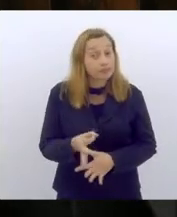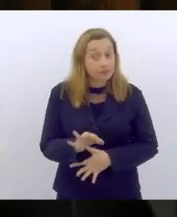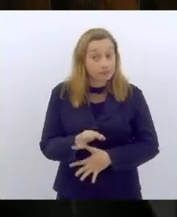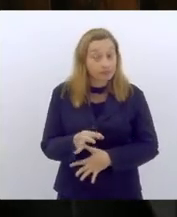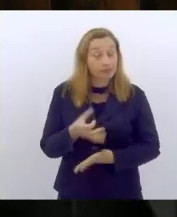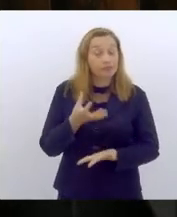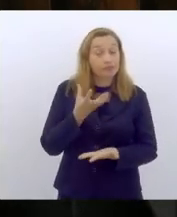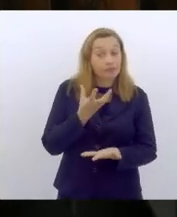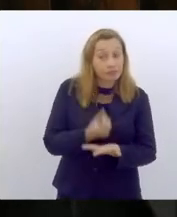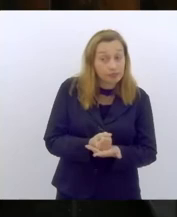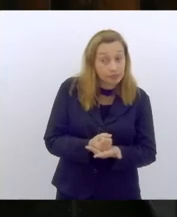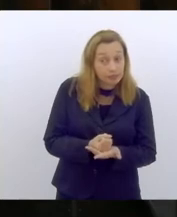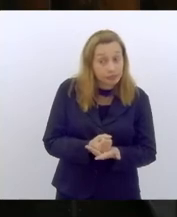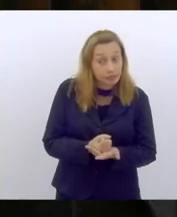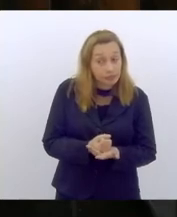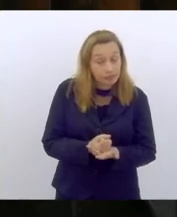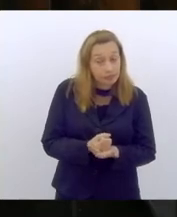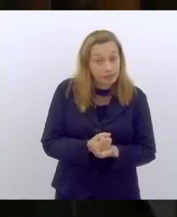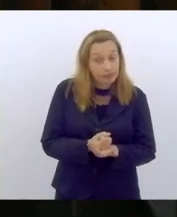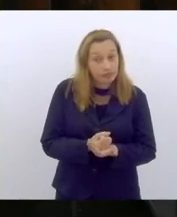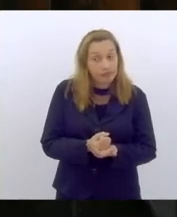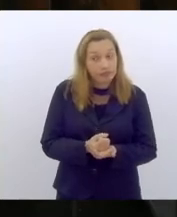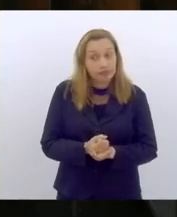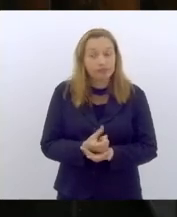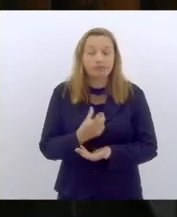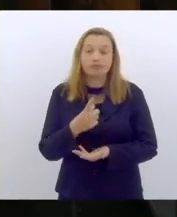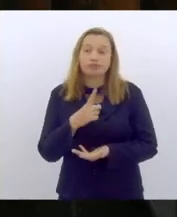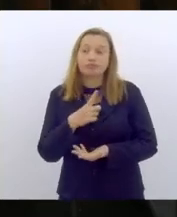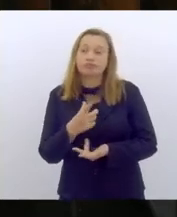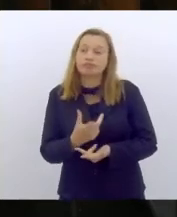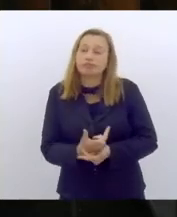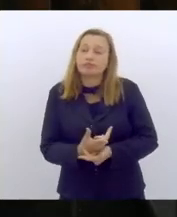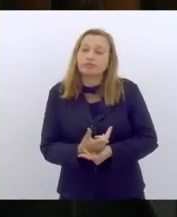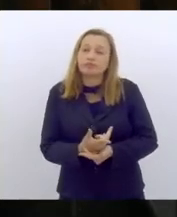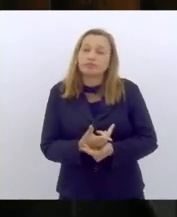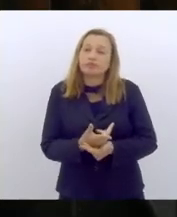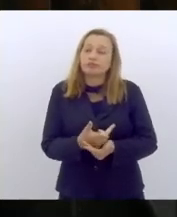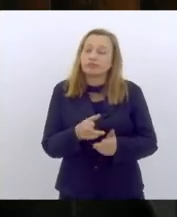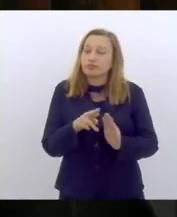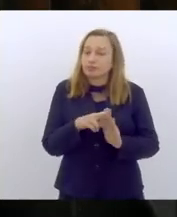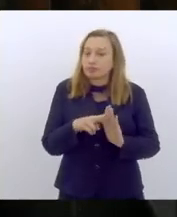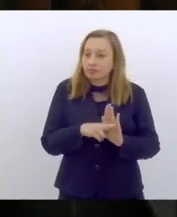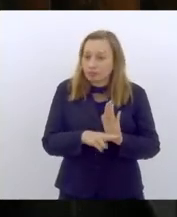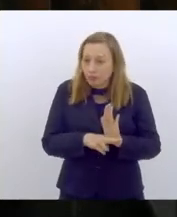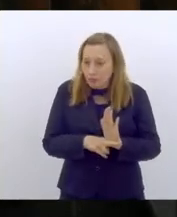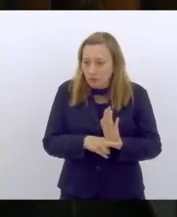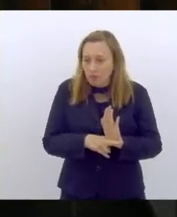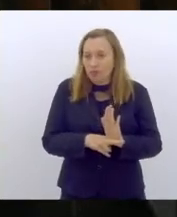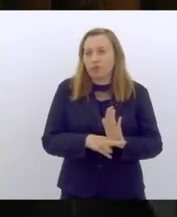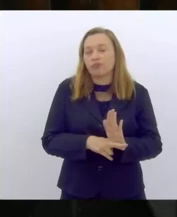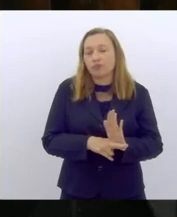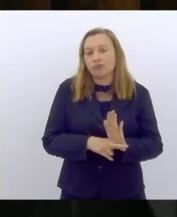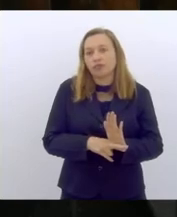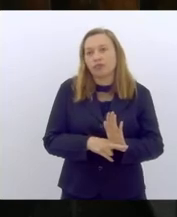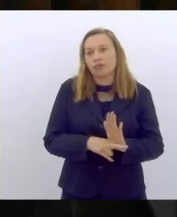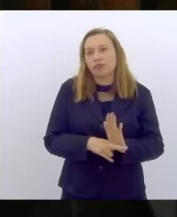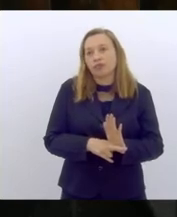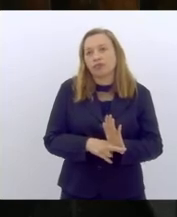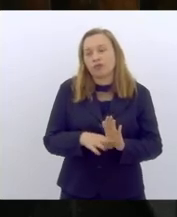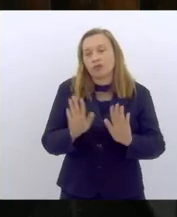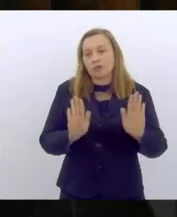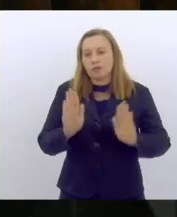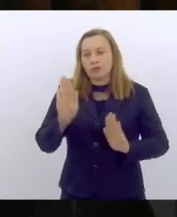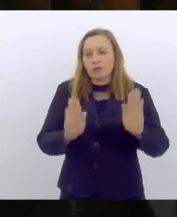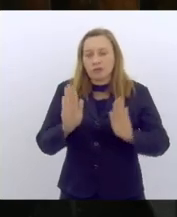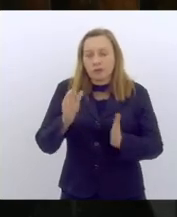registrada ela tem uma série de regalias em relação à lei das licitações